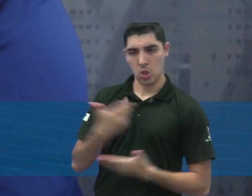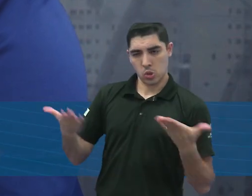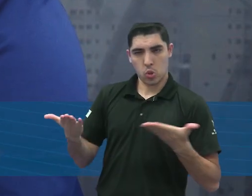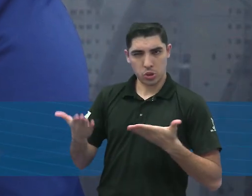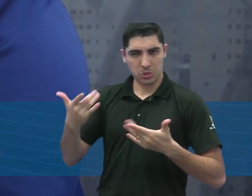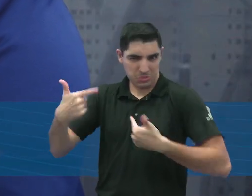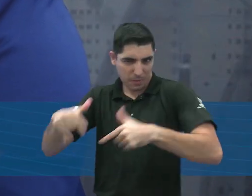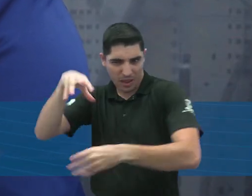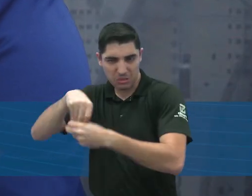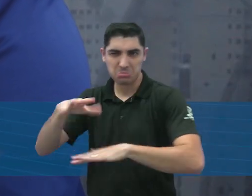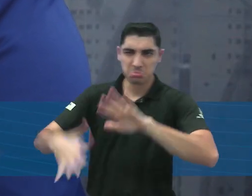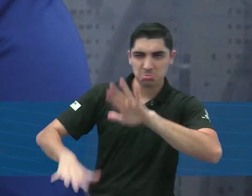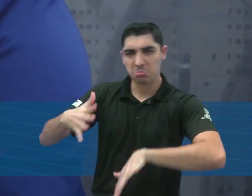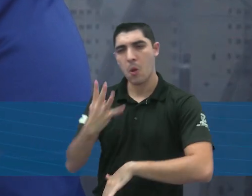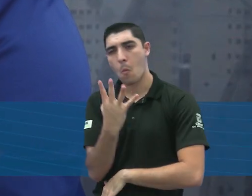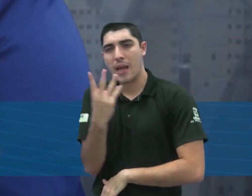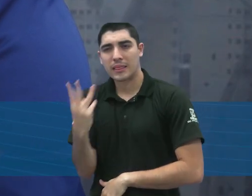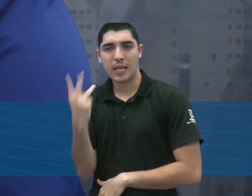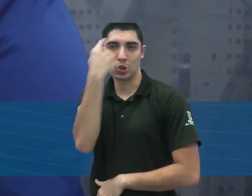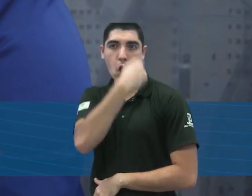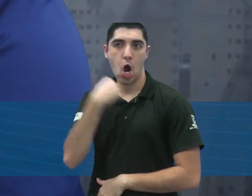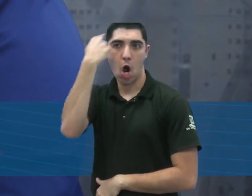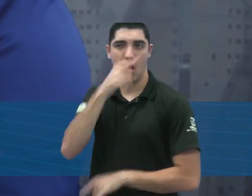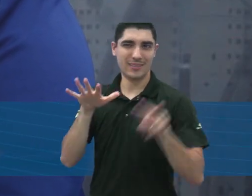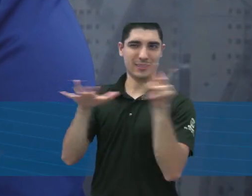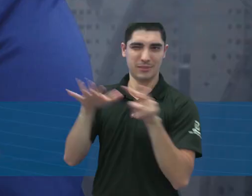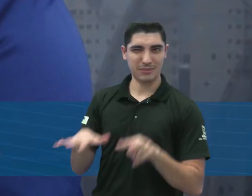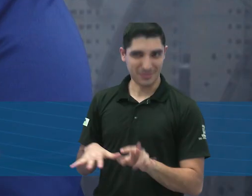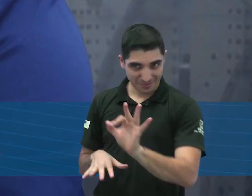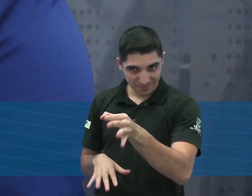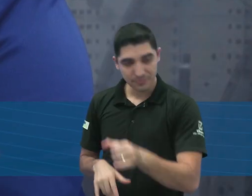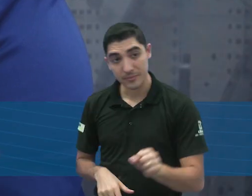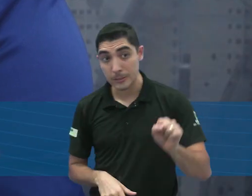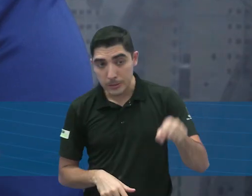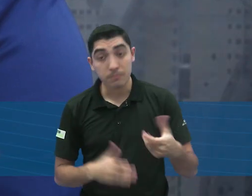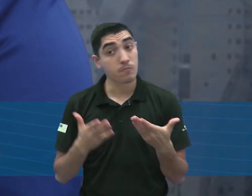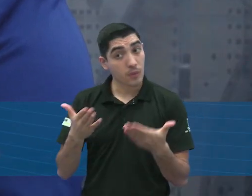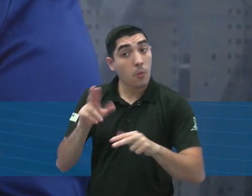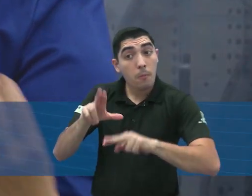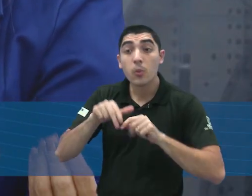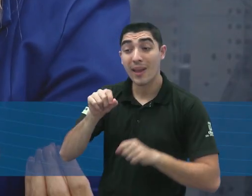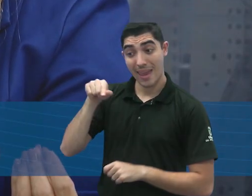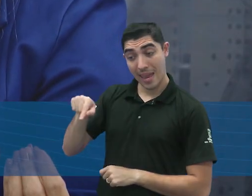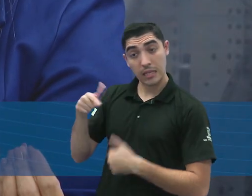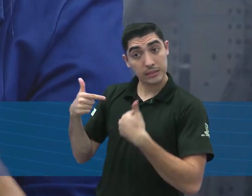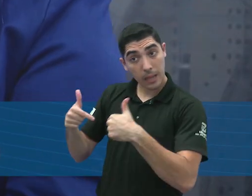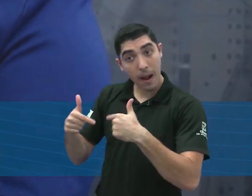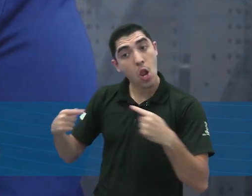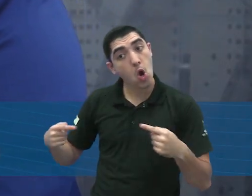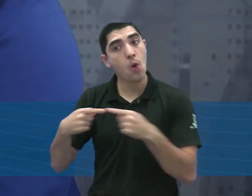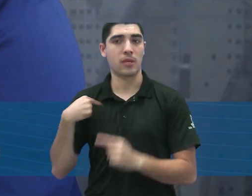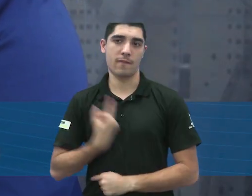de 43 horas, né, semanais dentro do trabalho, né? Sim. E o que é mais importante a gente entender é que o trabalho é parte da nossa vida, não é